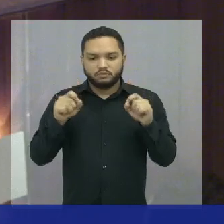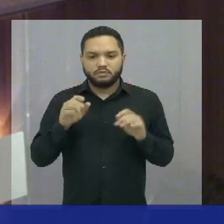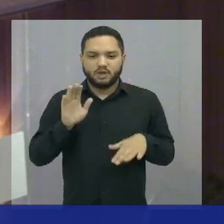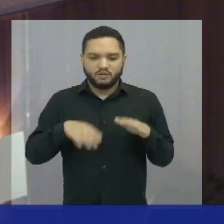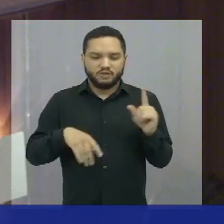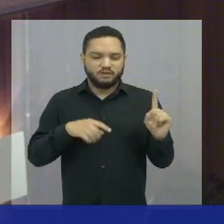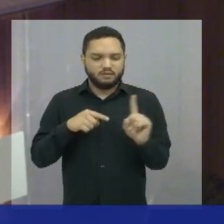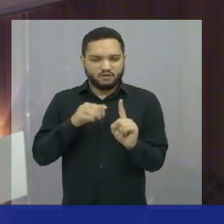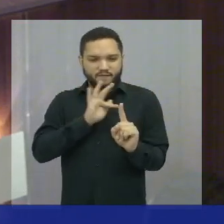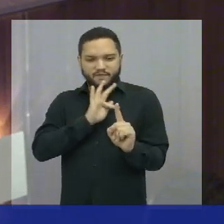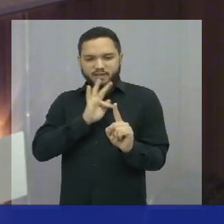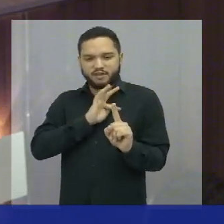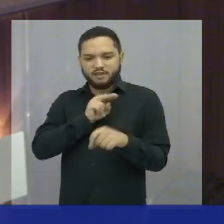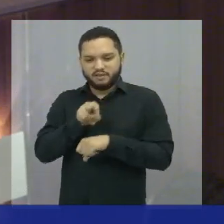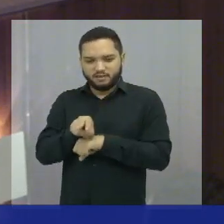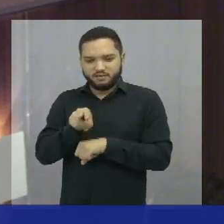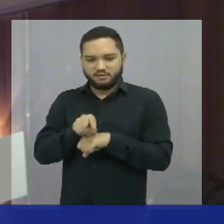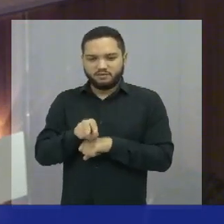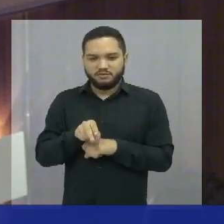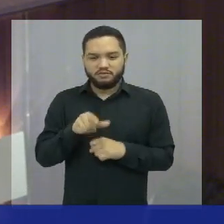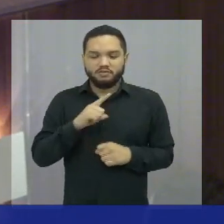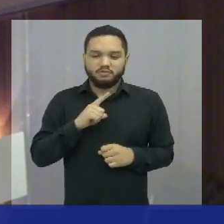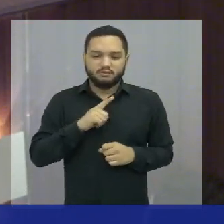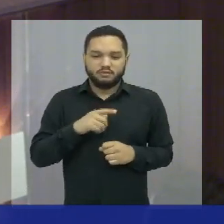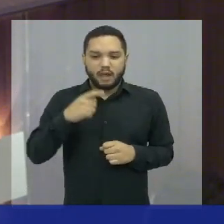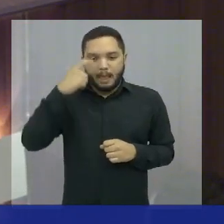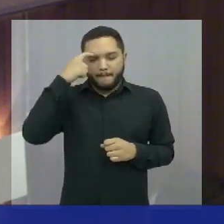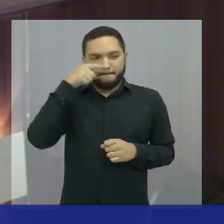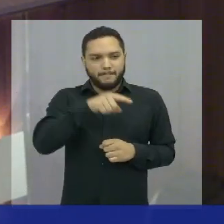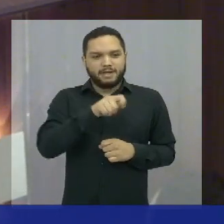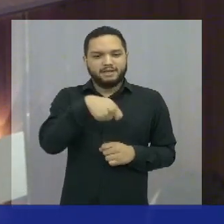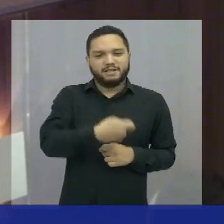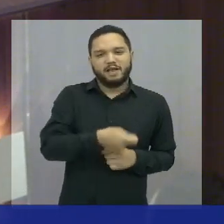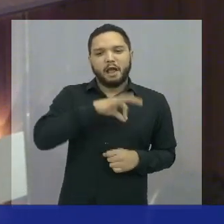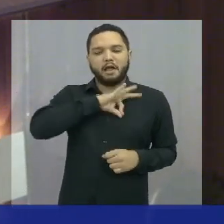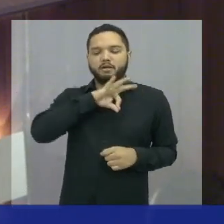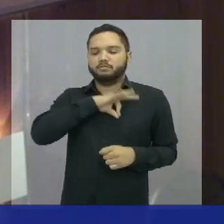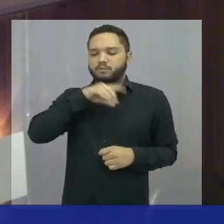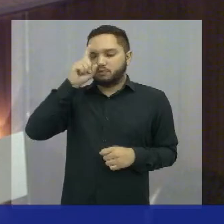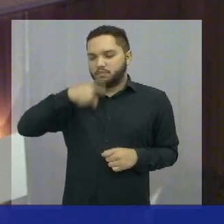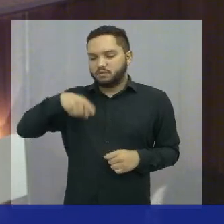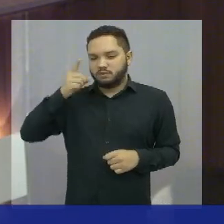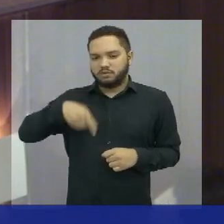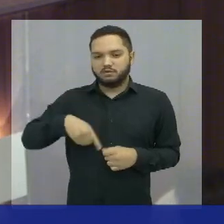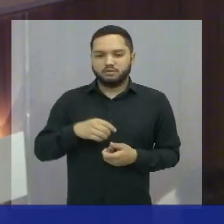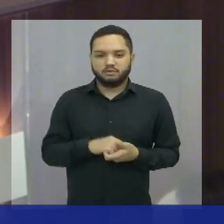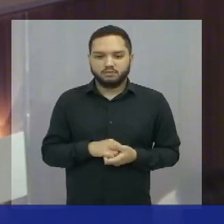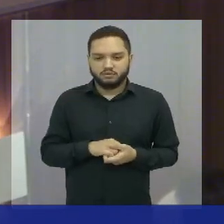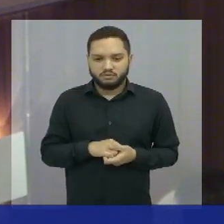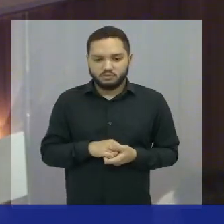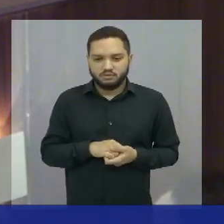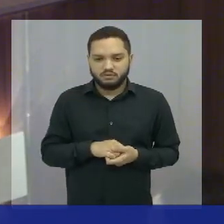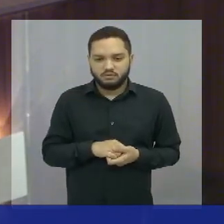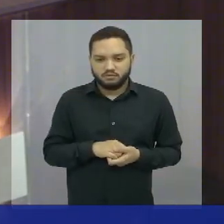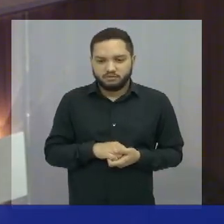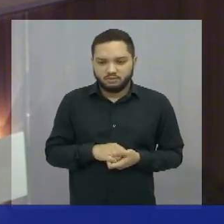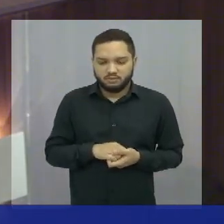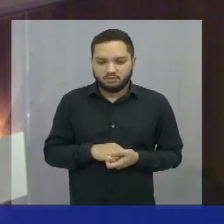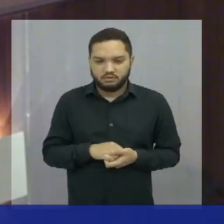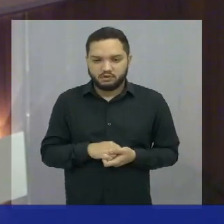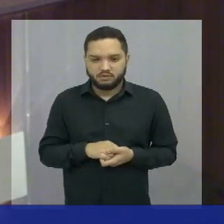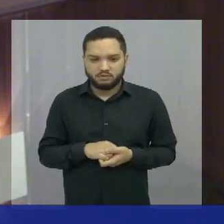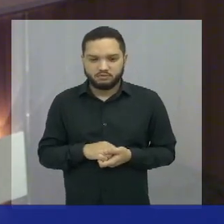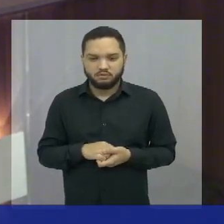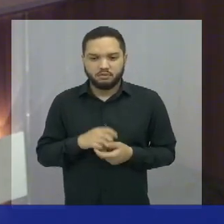chega, o poder de polícia, ele entende que ele é um policial. Ele não entende o poder de polícia, o que significa. Chega lá